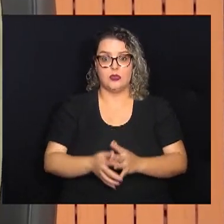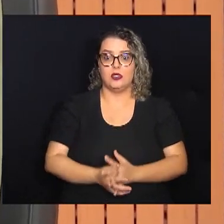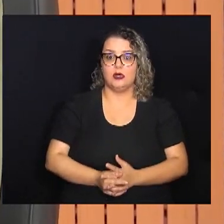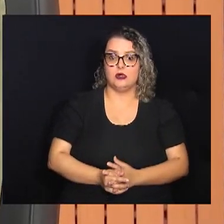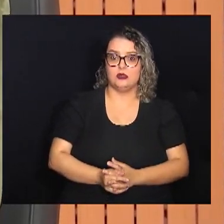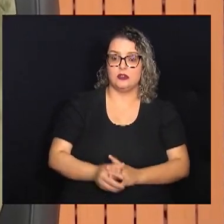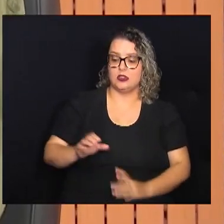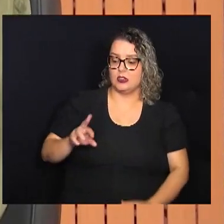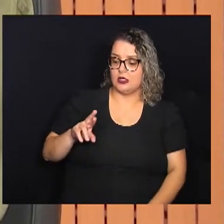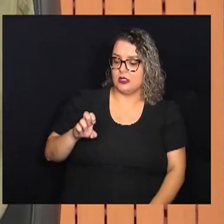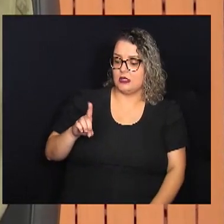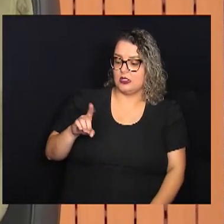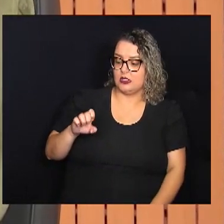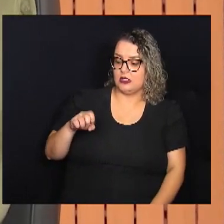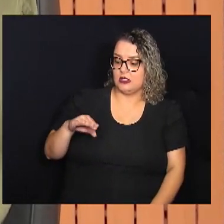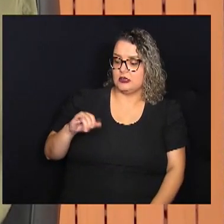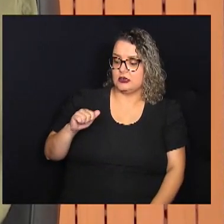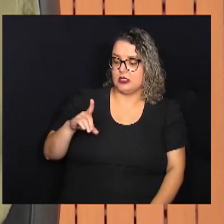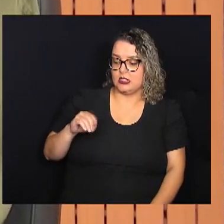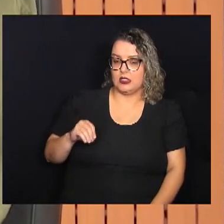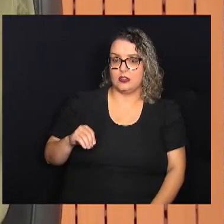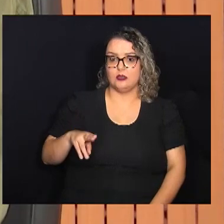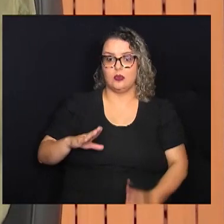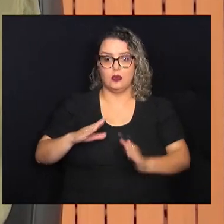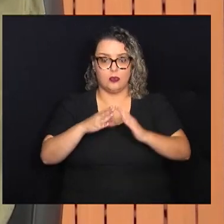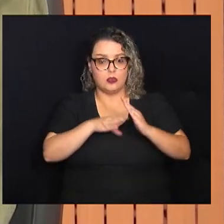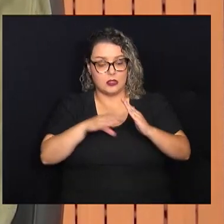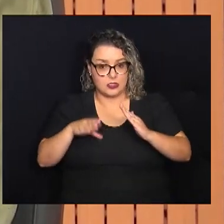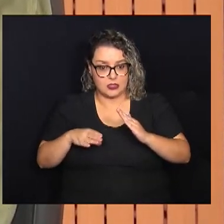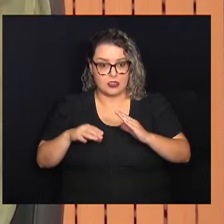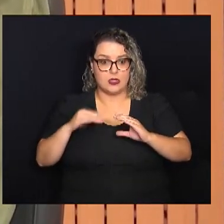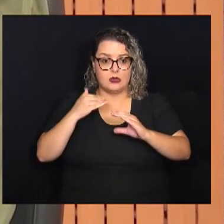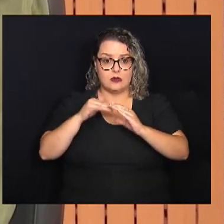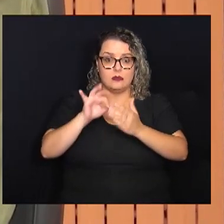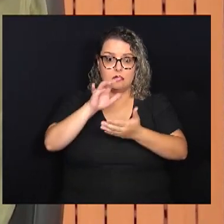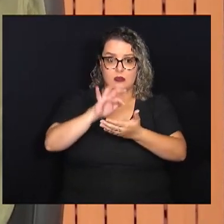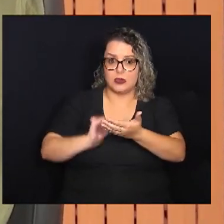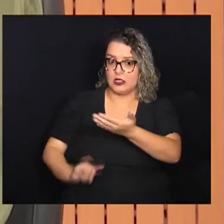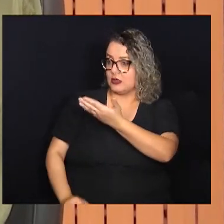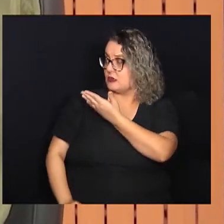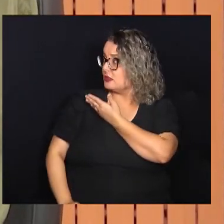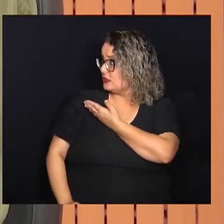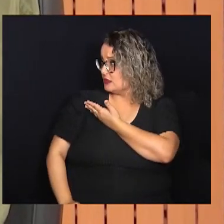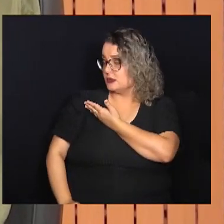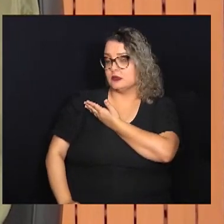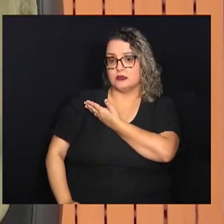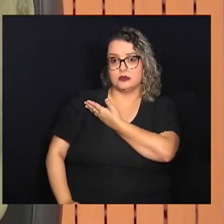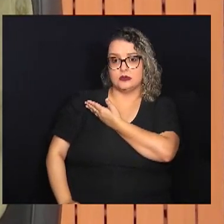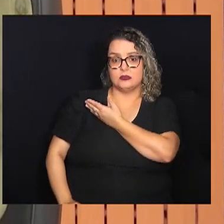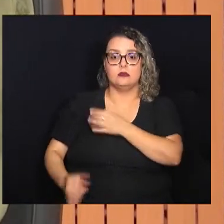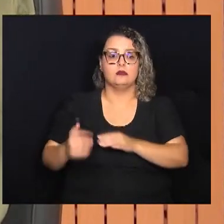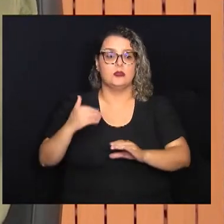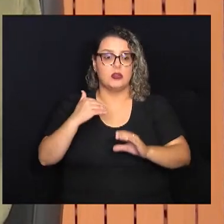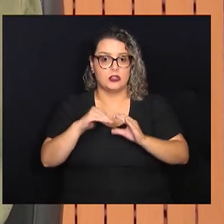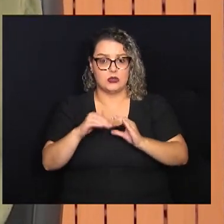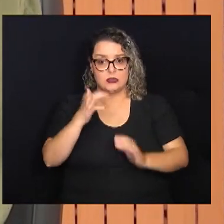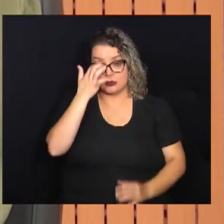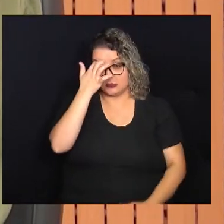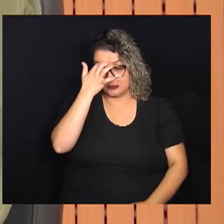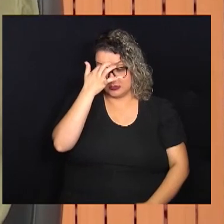credenciado, uma clínica, manda nesse formulário mesmo, mas coloca lá o nome da